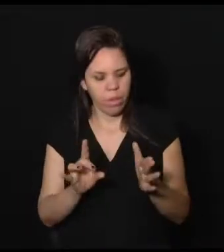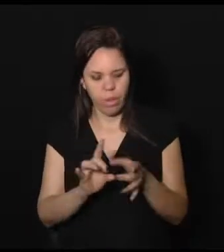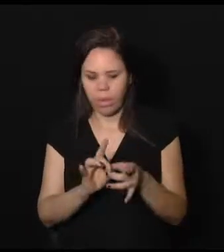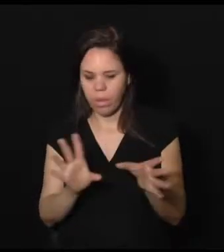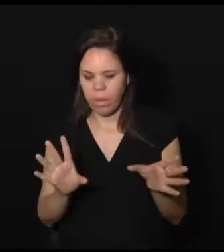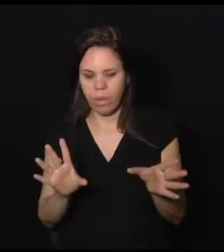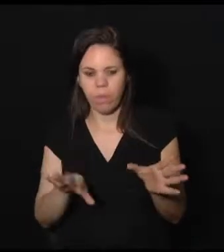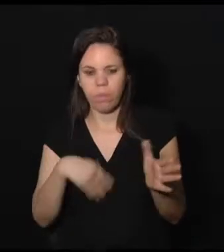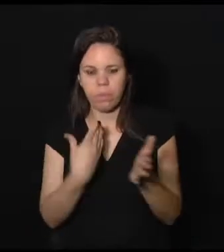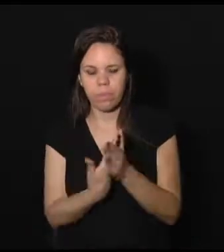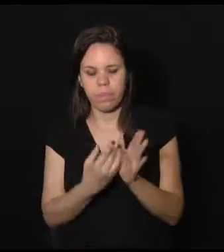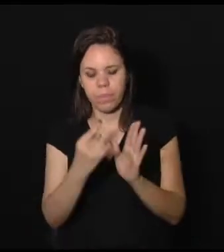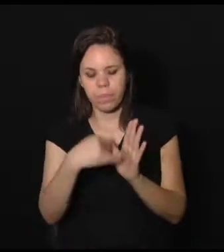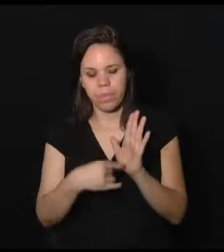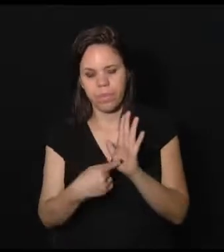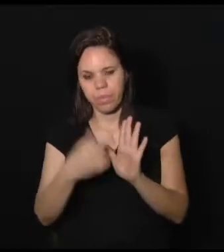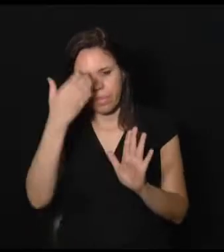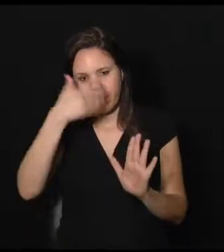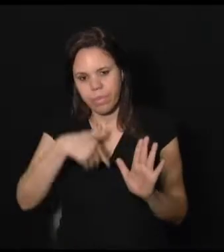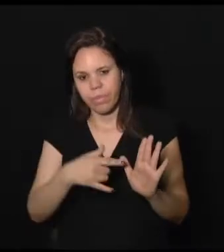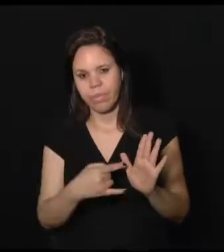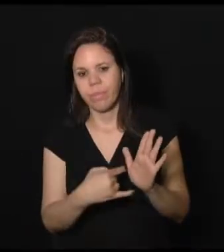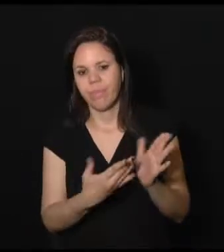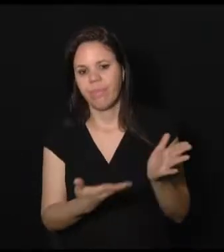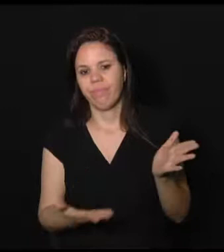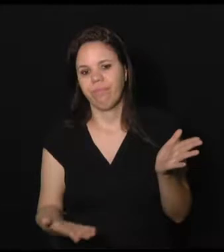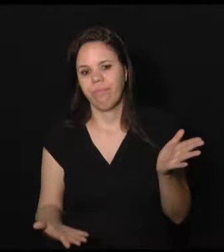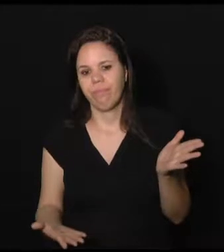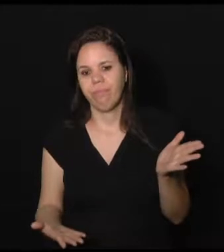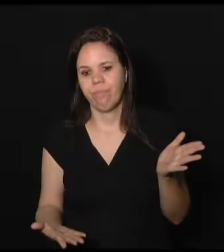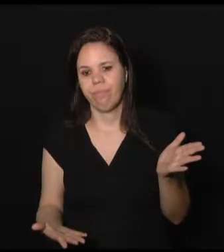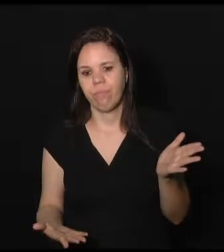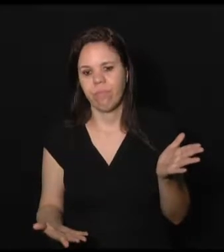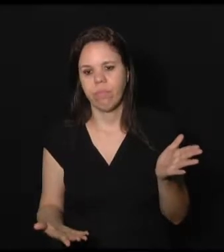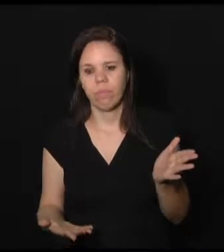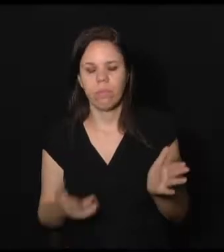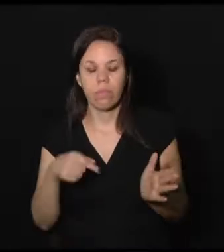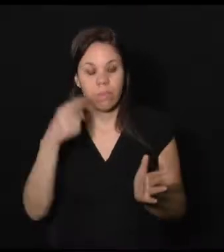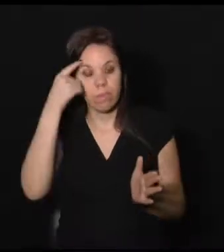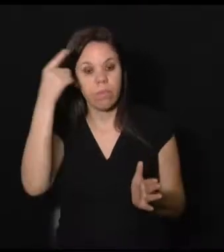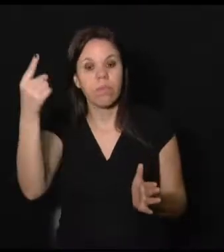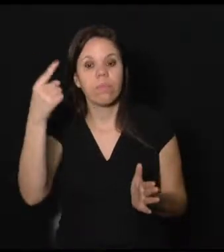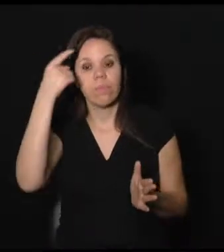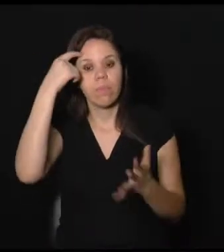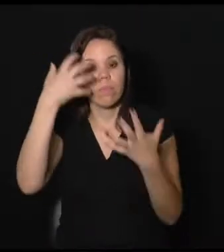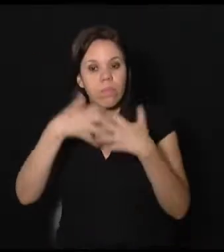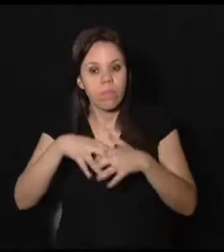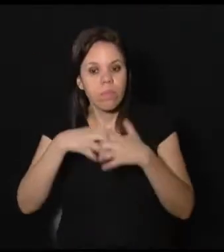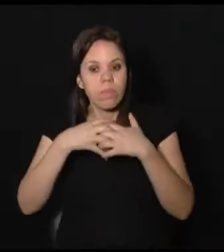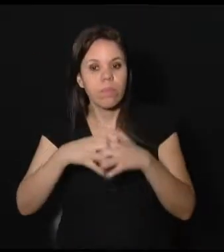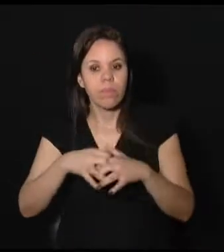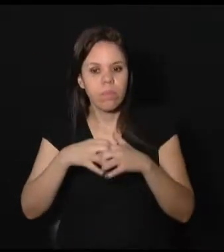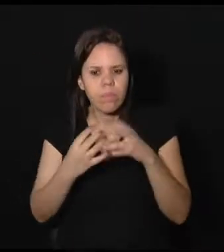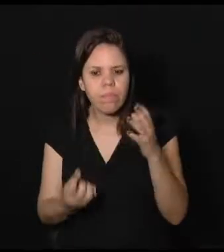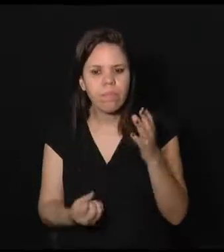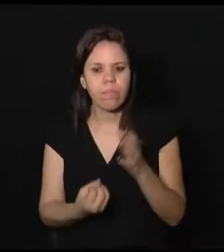a apresentação do documento. Né? Então, aqui, a ideia, a reflexão é